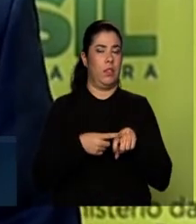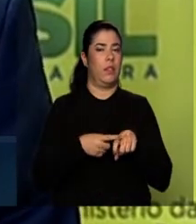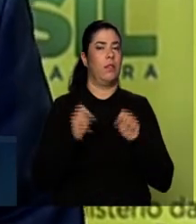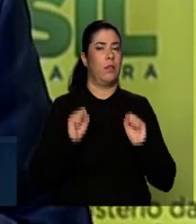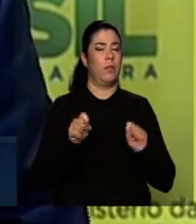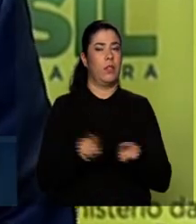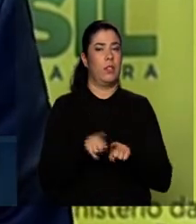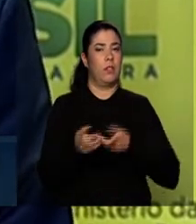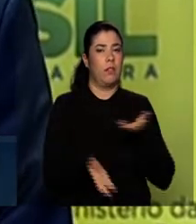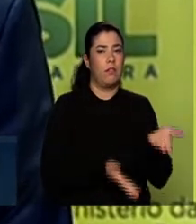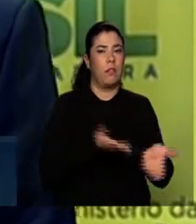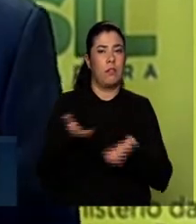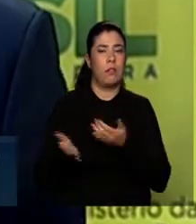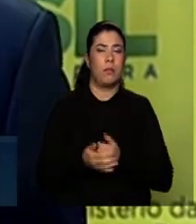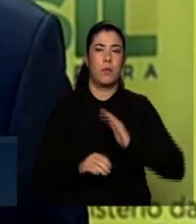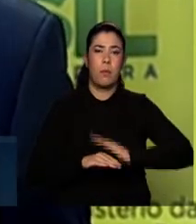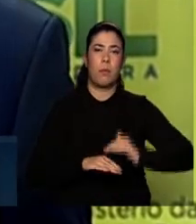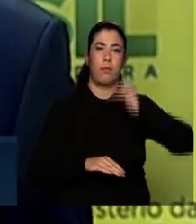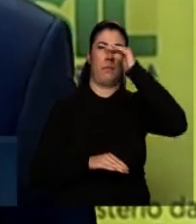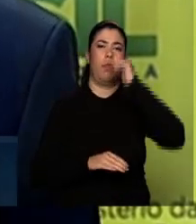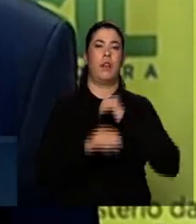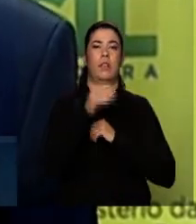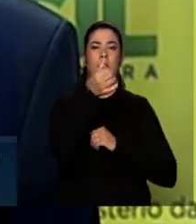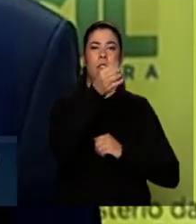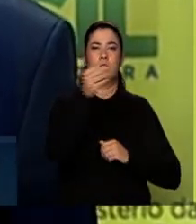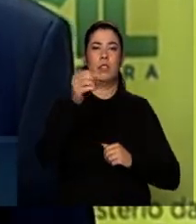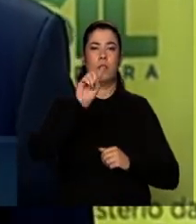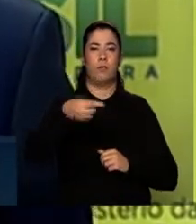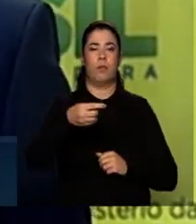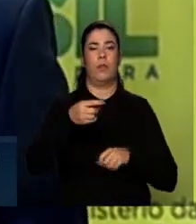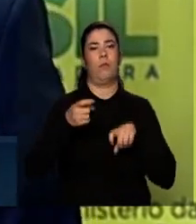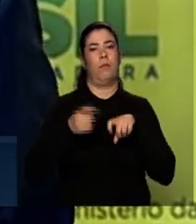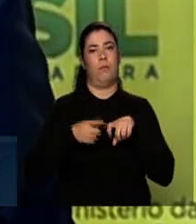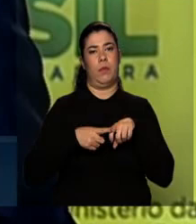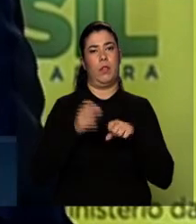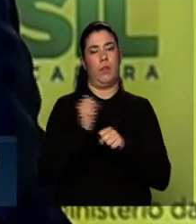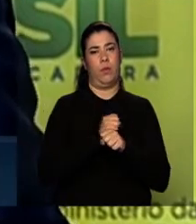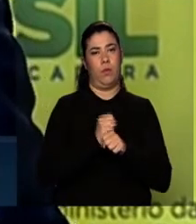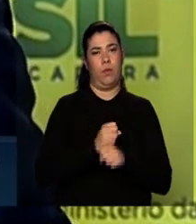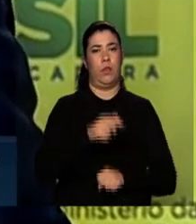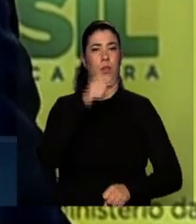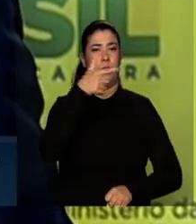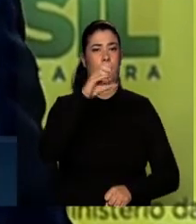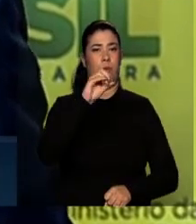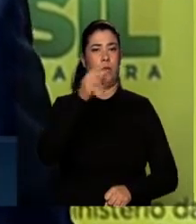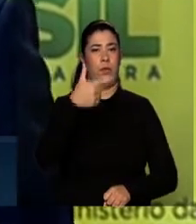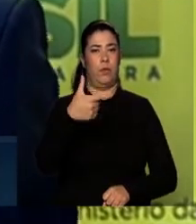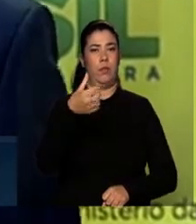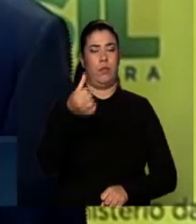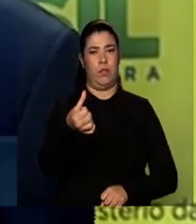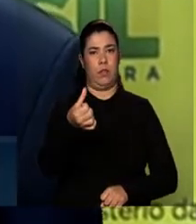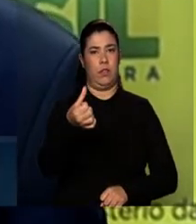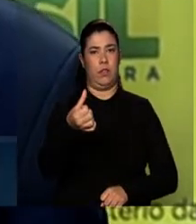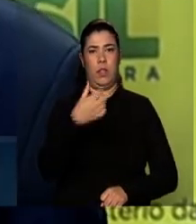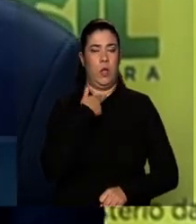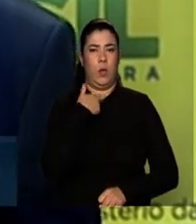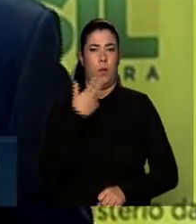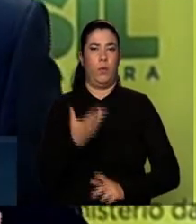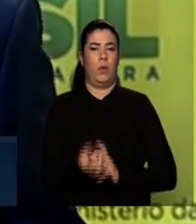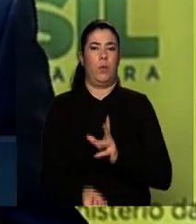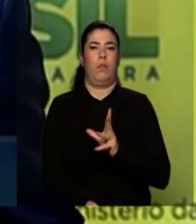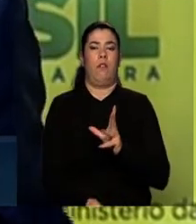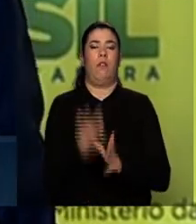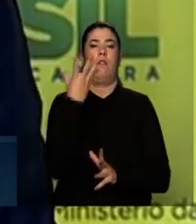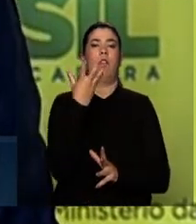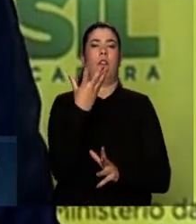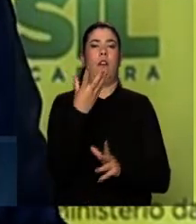a gente possa ter por volta de 600 mil médicos em 2026. Medicina é um curso que não pode ser aligerado, ele não pode